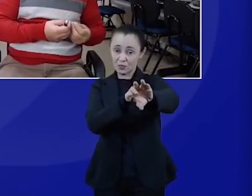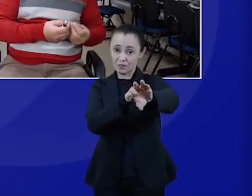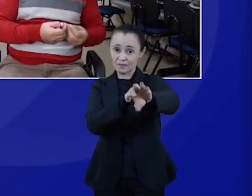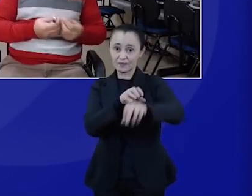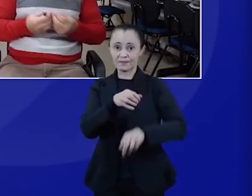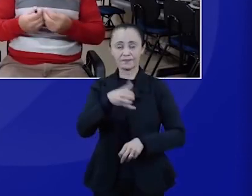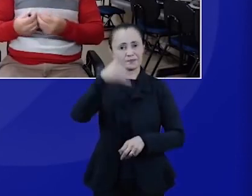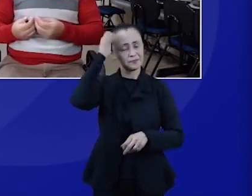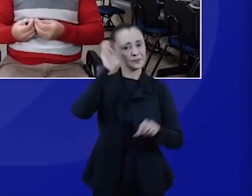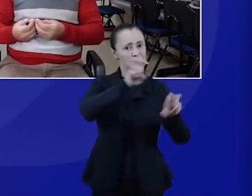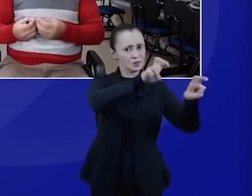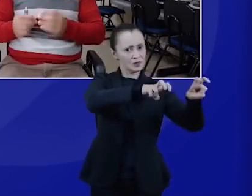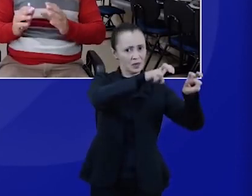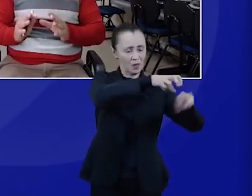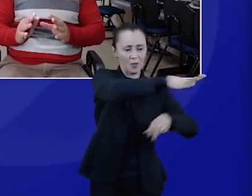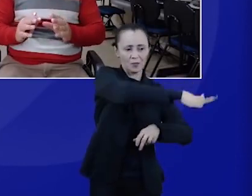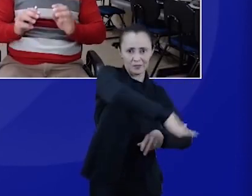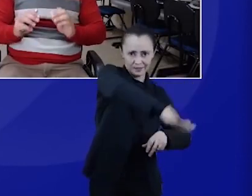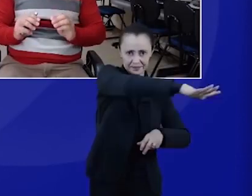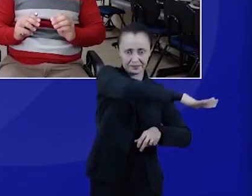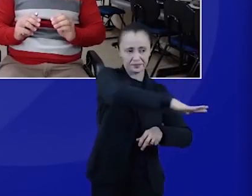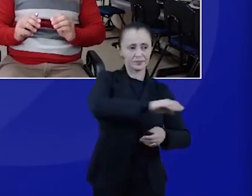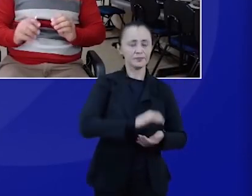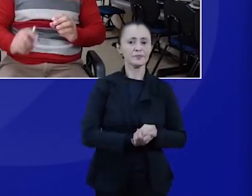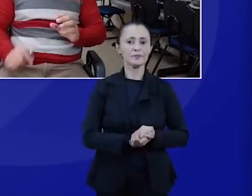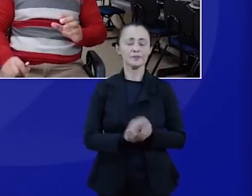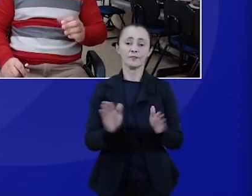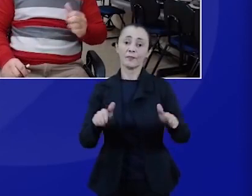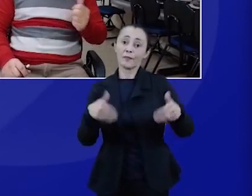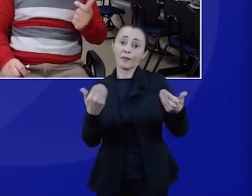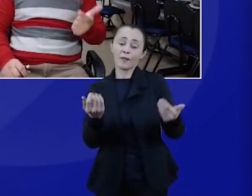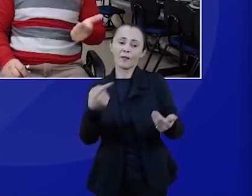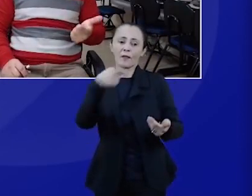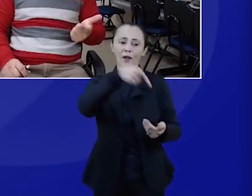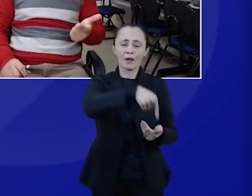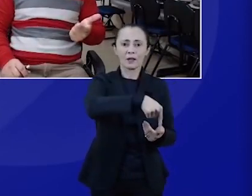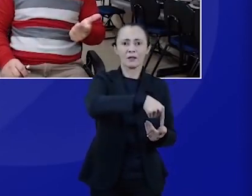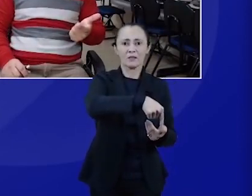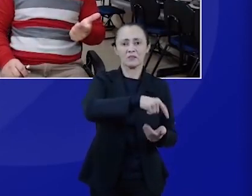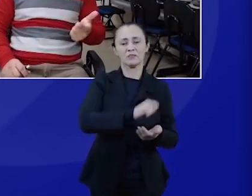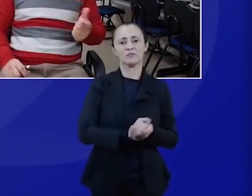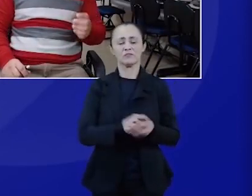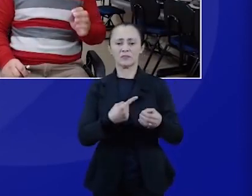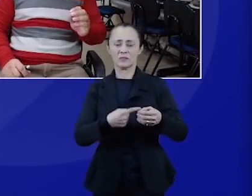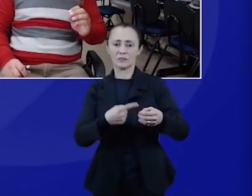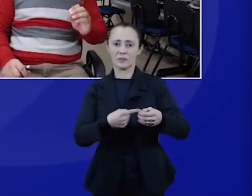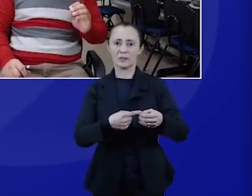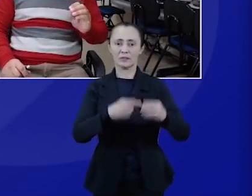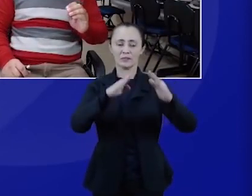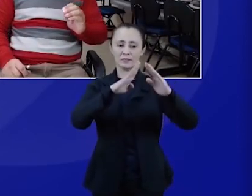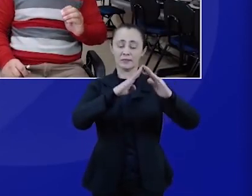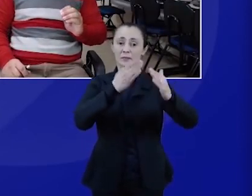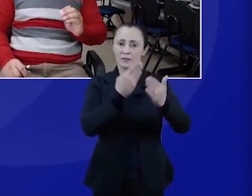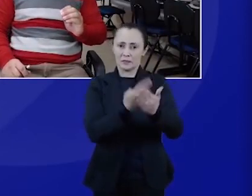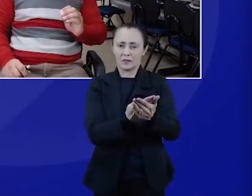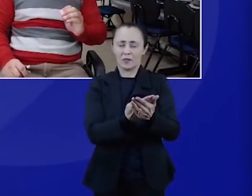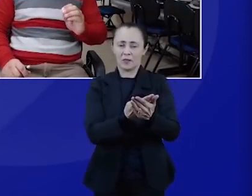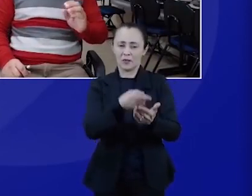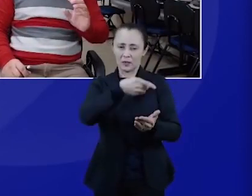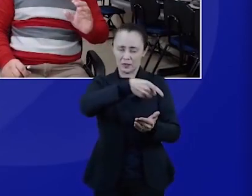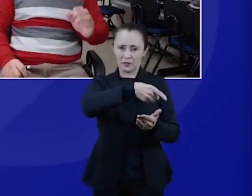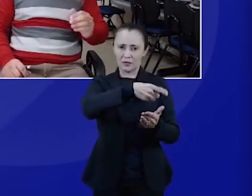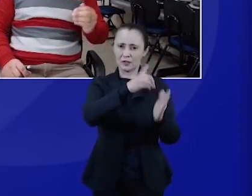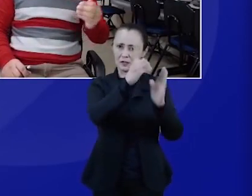rural e educação do campo. Ou seja, no nosso município, as escolas, por meio desse